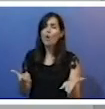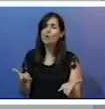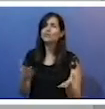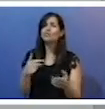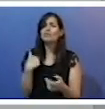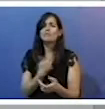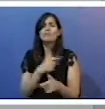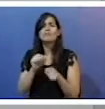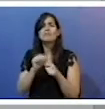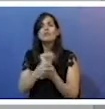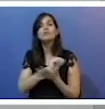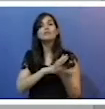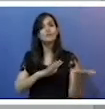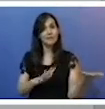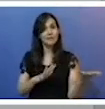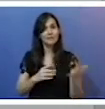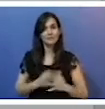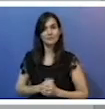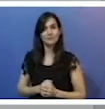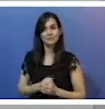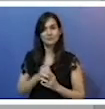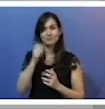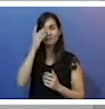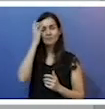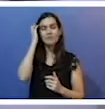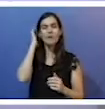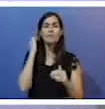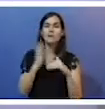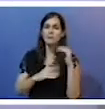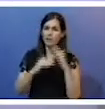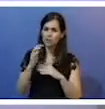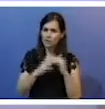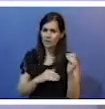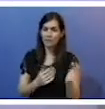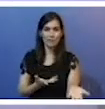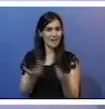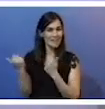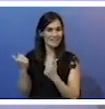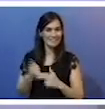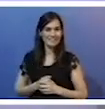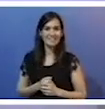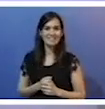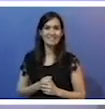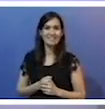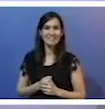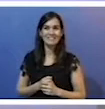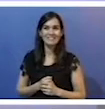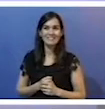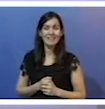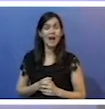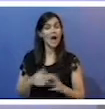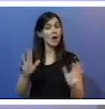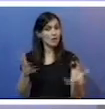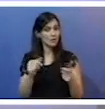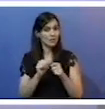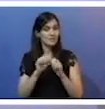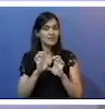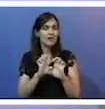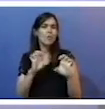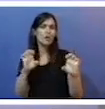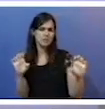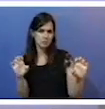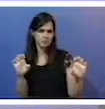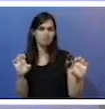certo pra gente parar de ficar tão direto com exercícios resolva as seguintes equações irracionais